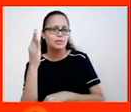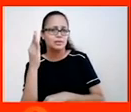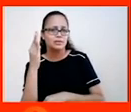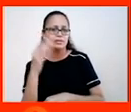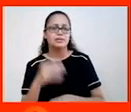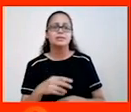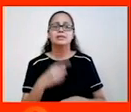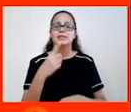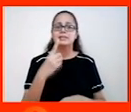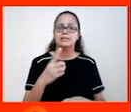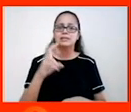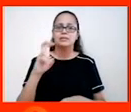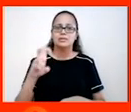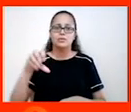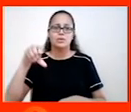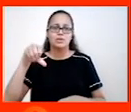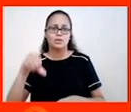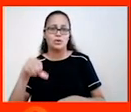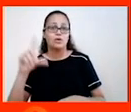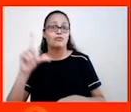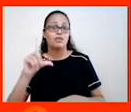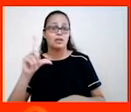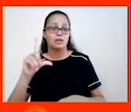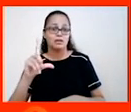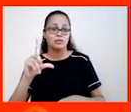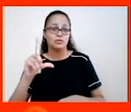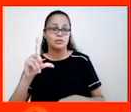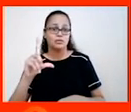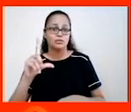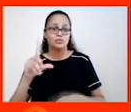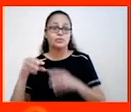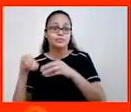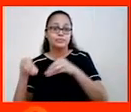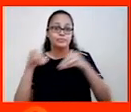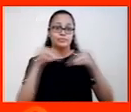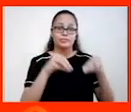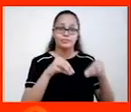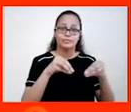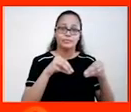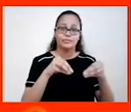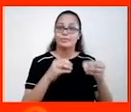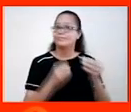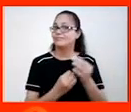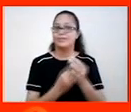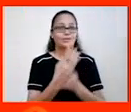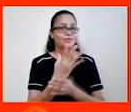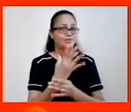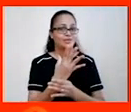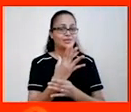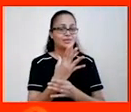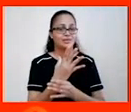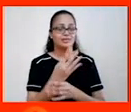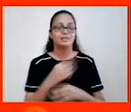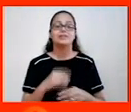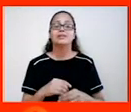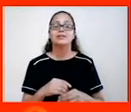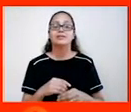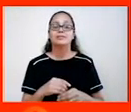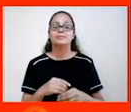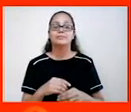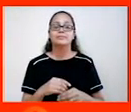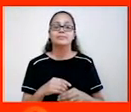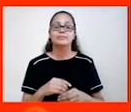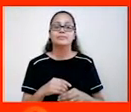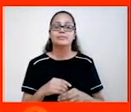159 litros cada barrica. Atualmente o transporte ele não acontece mais dessa forma, normalmente ele acontece por